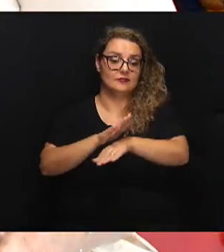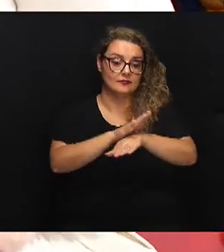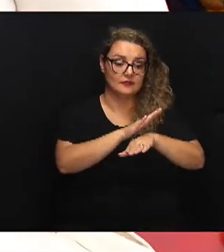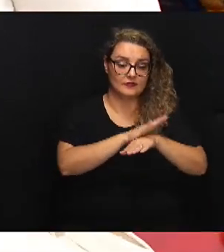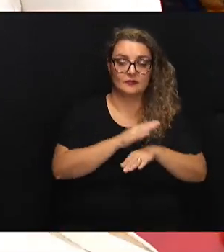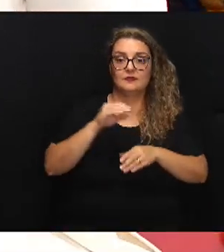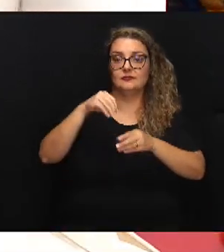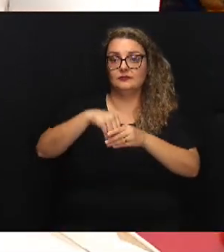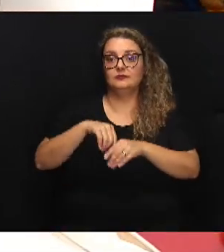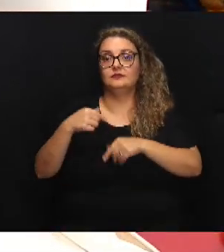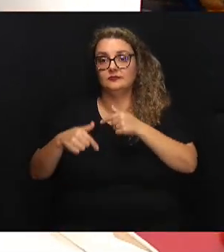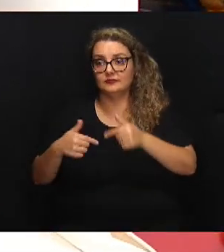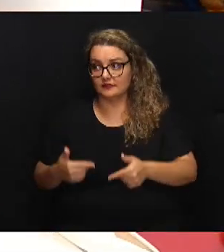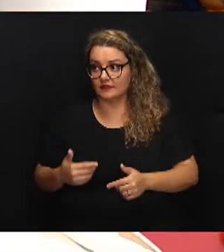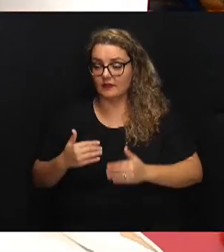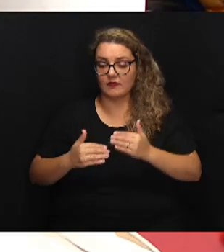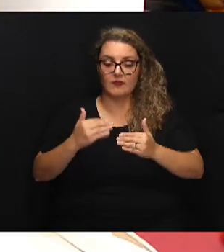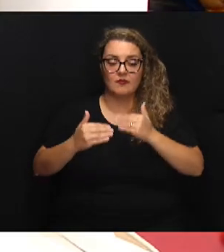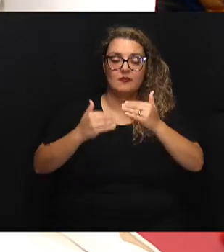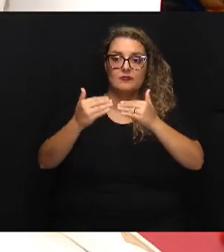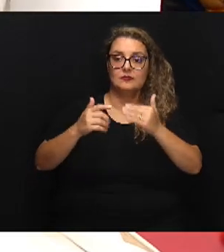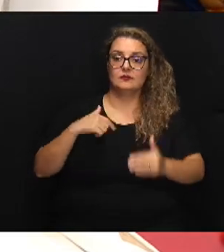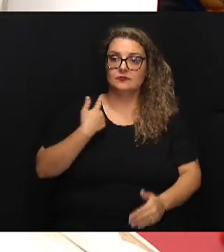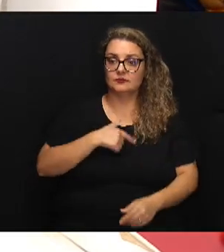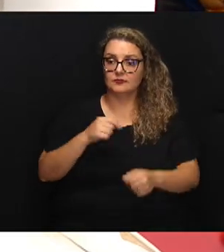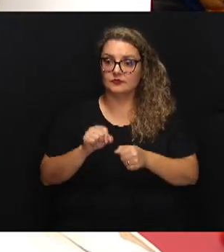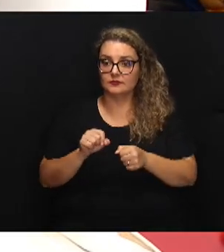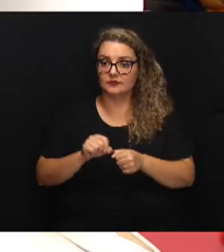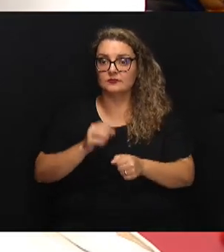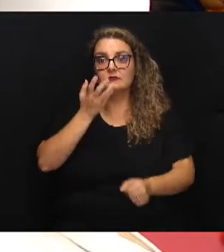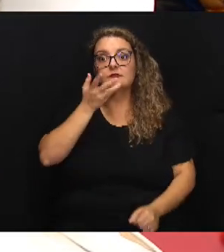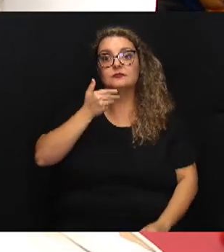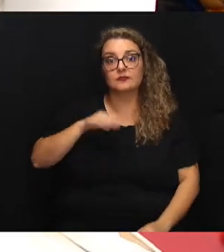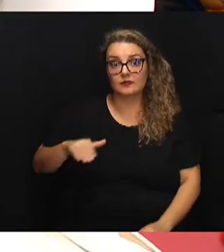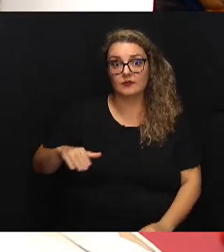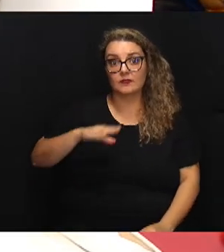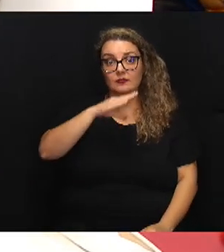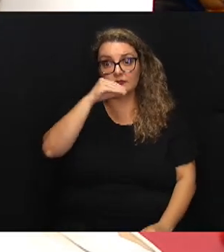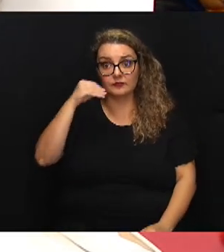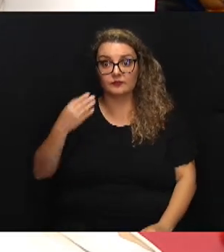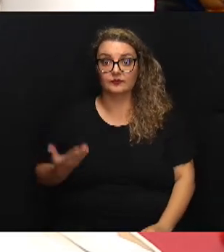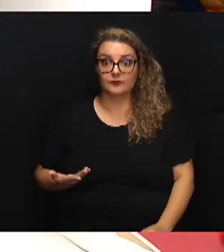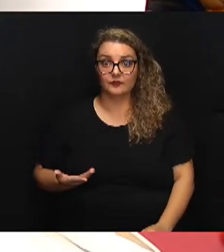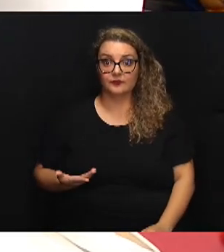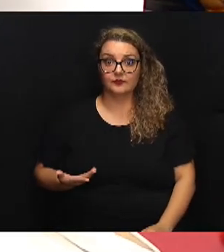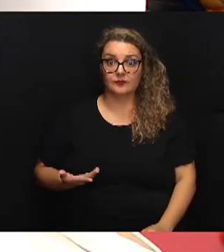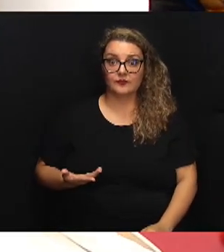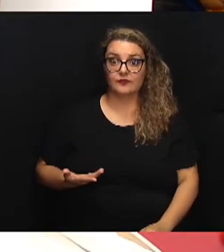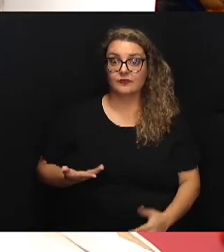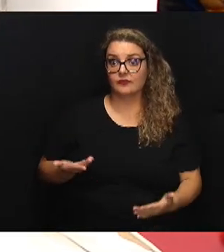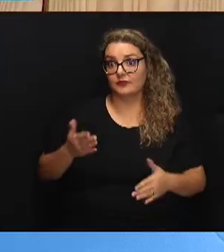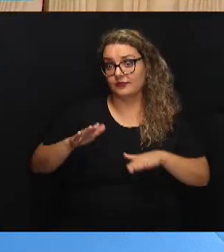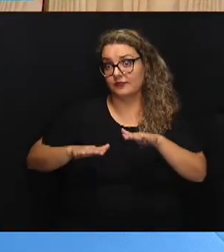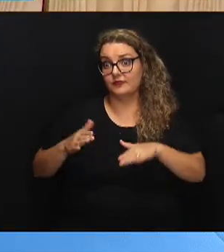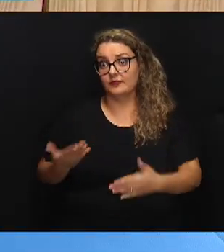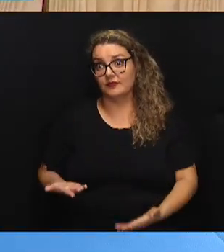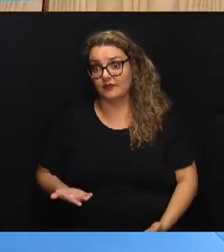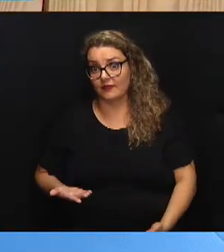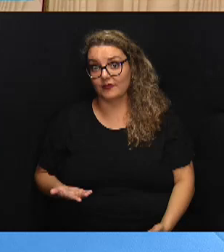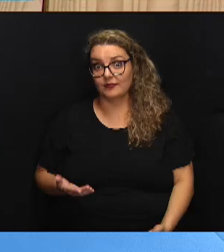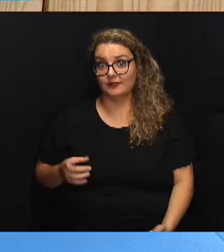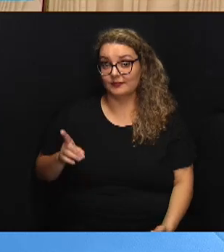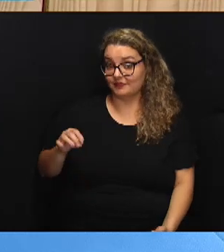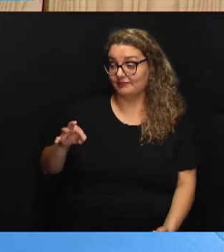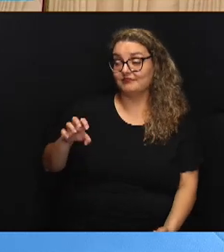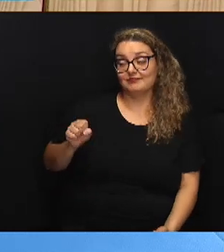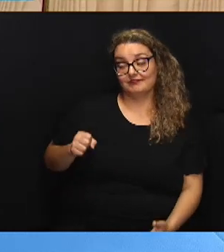dentro do trabalho, né, do desenvolvimento que nós realizamos com a criança e com o adolescente, às vezes dotes culinários, né,